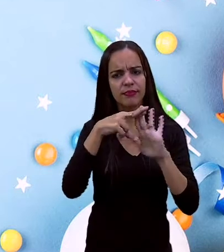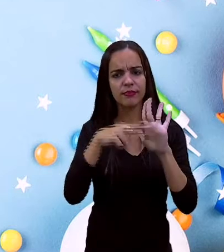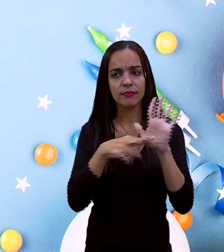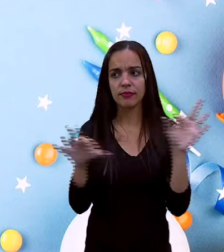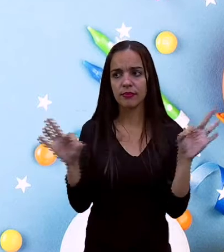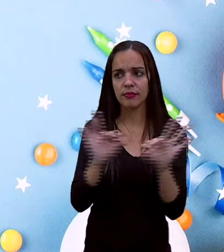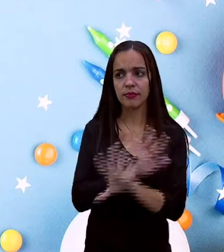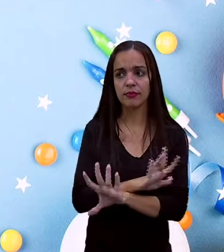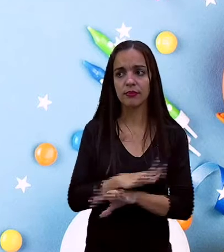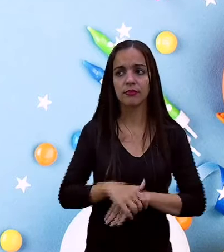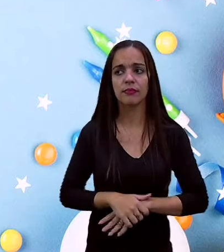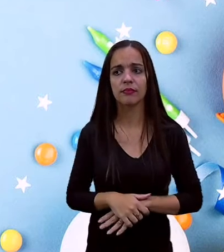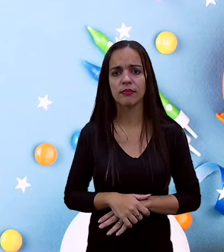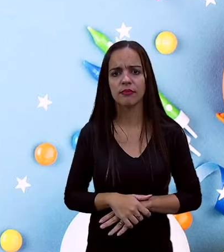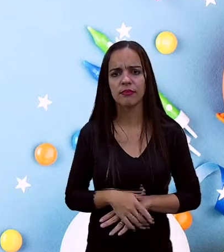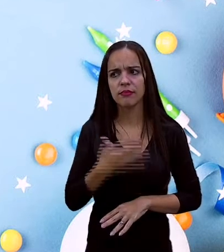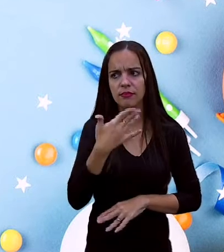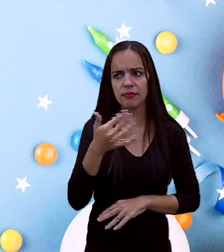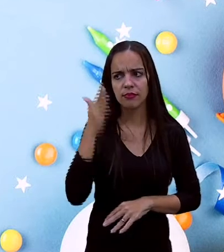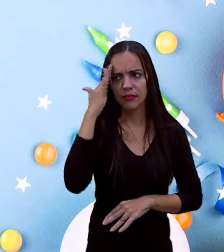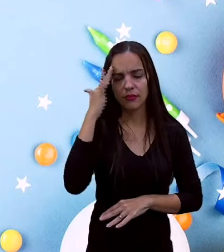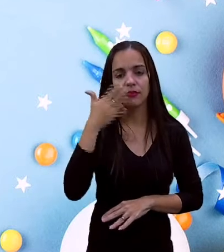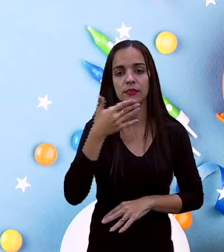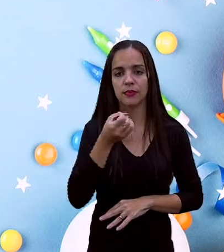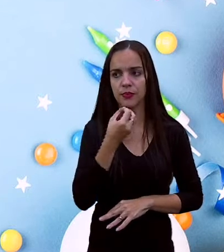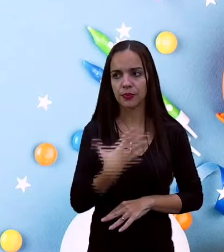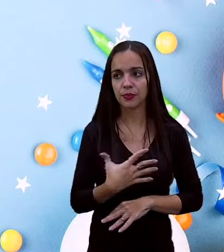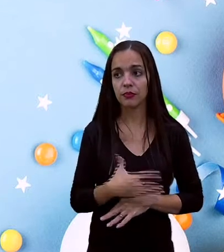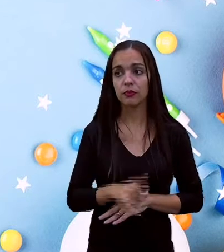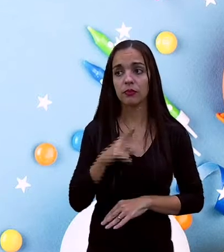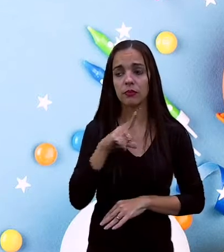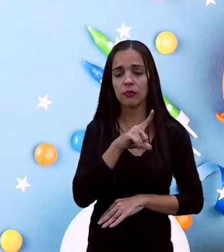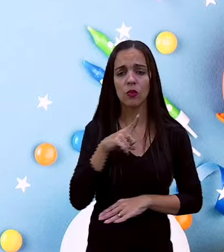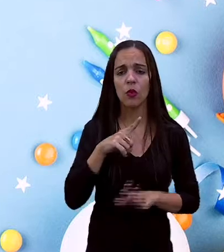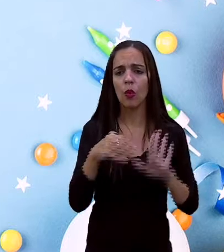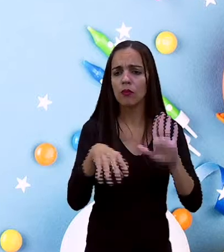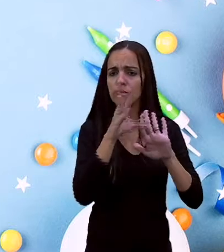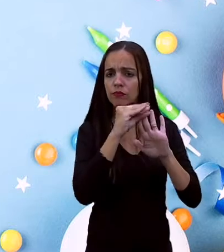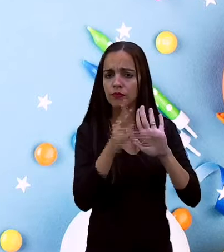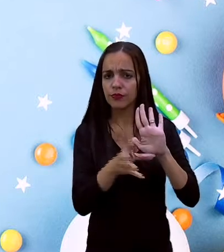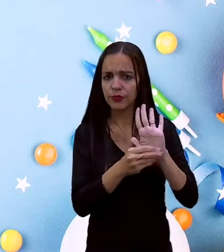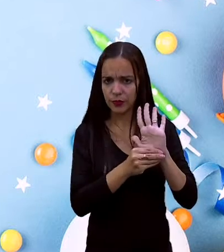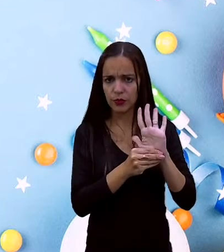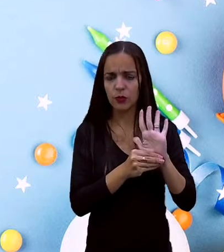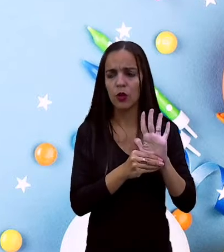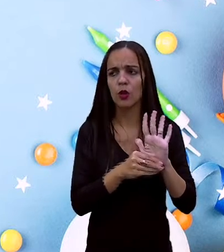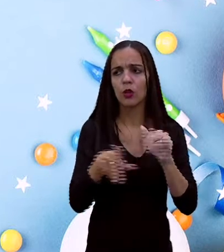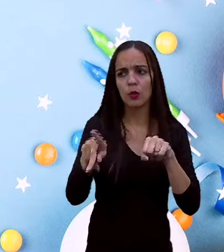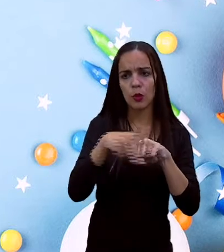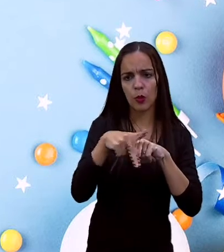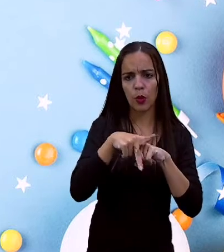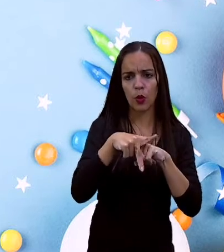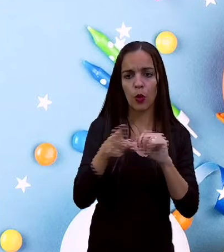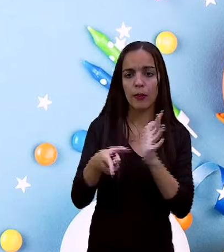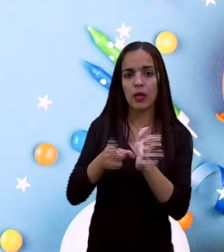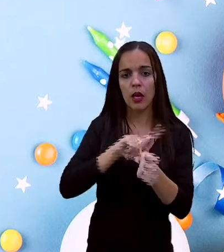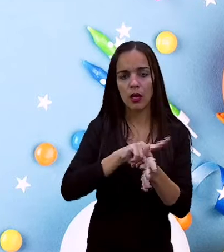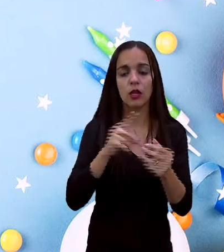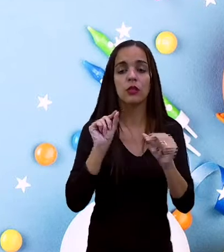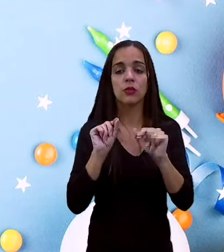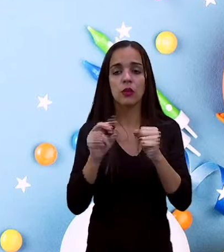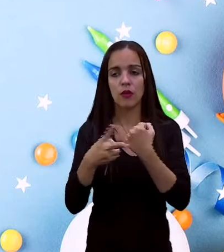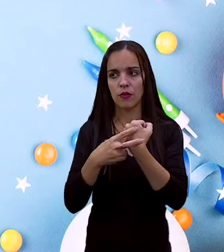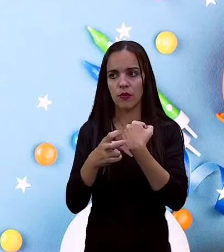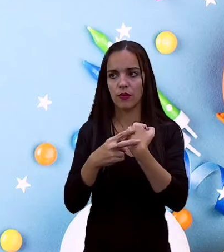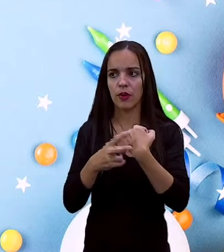próclise. O que é próclise mesmo? Muito bem, quando eu uso o pronome antes do verbo, isso aí.